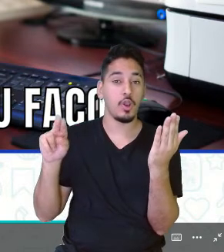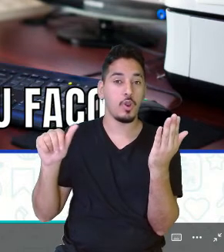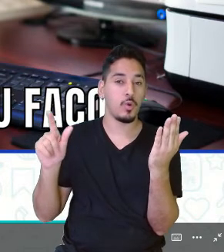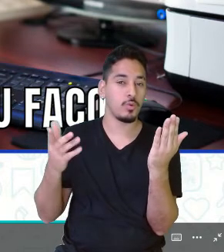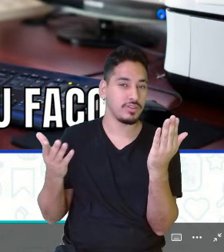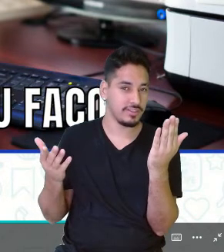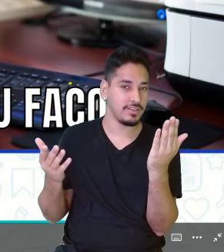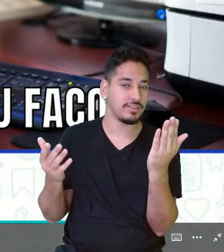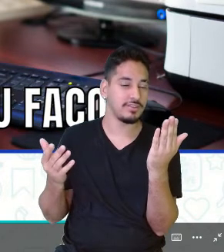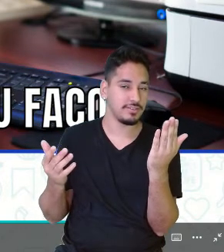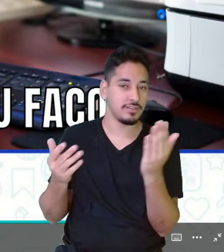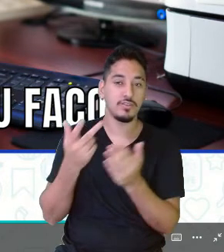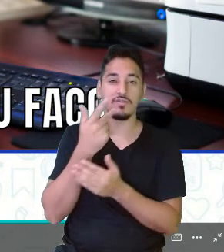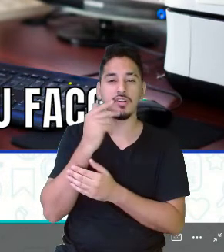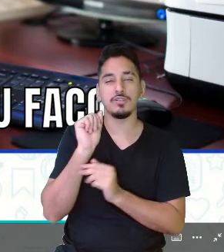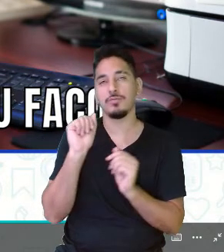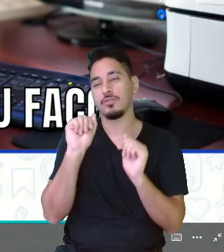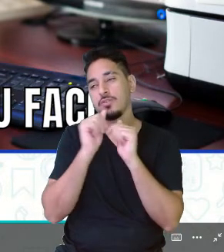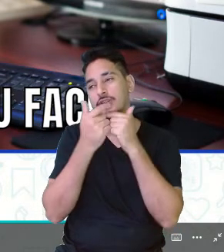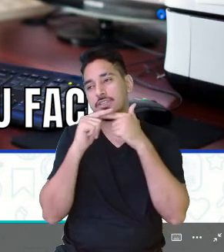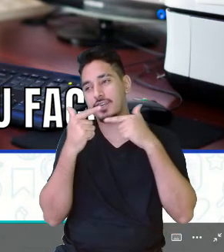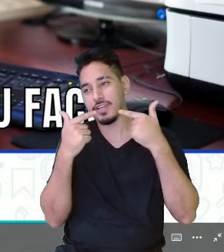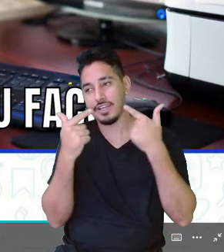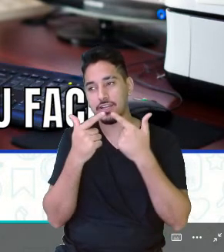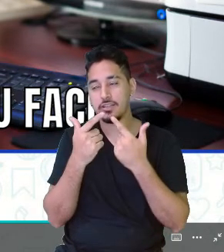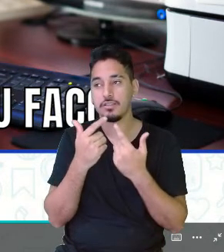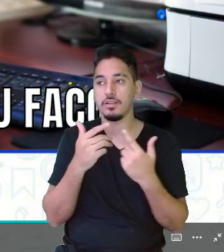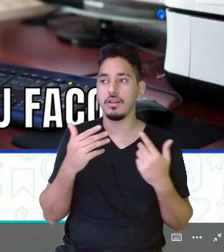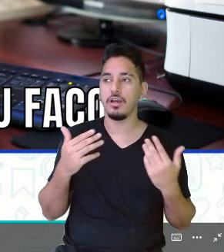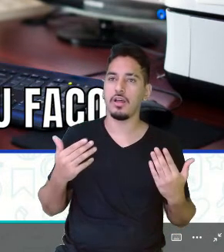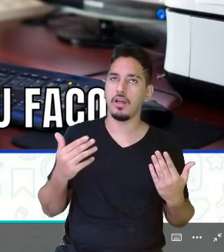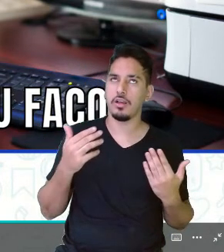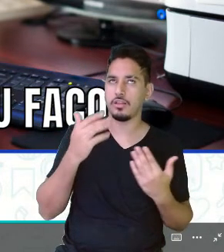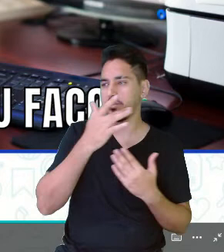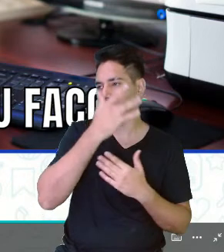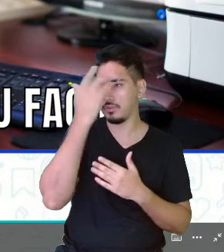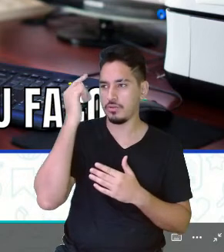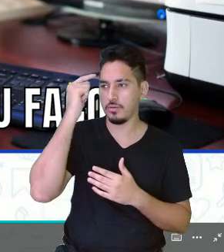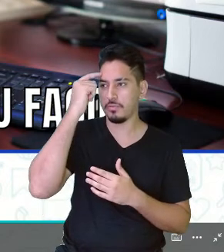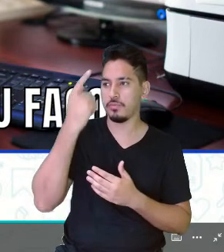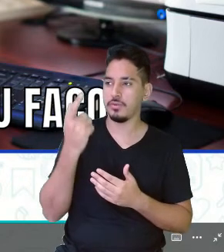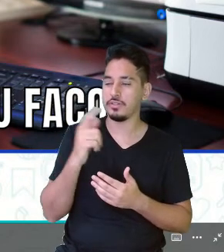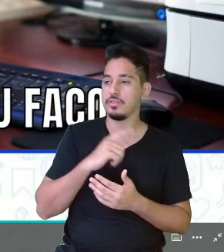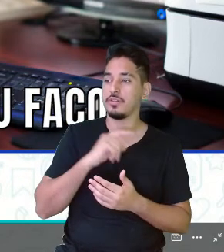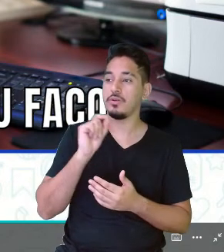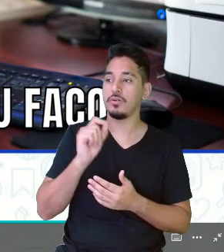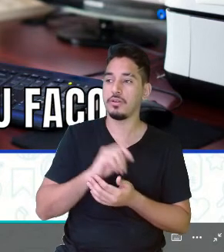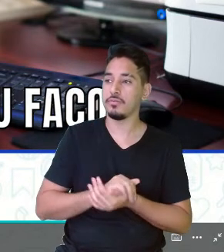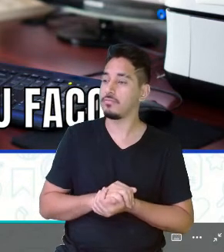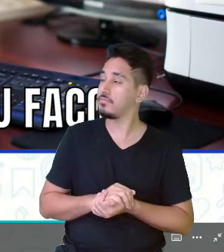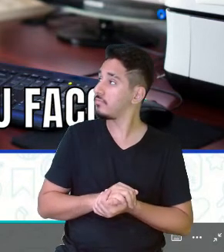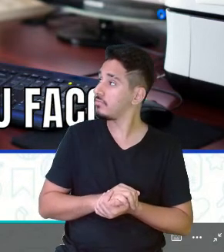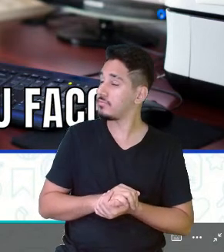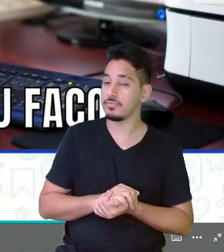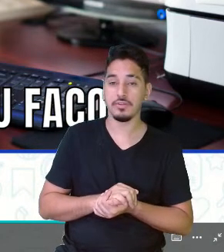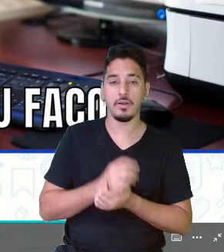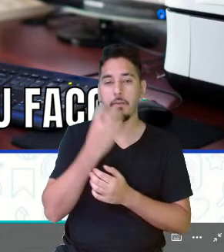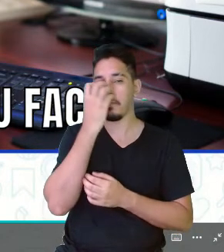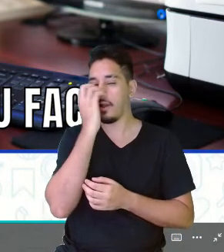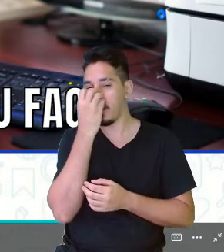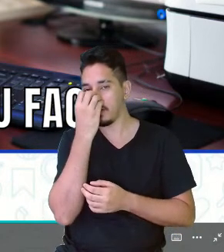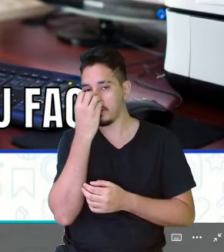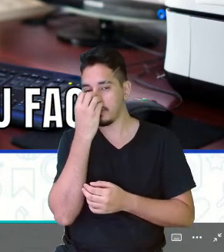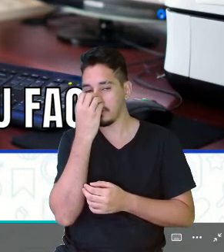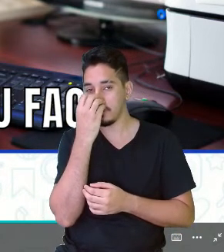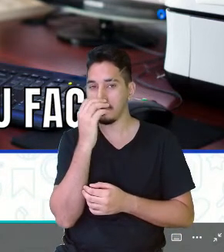Quando eu digo que trabalho com comédia, aí o que as pessoas pensam? Tem um palhacinho. E o que eu faço?